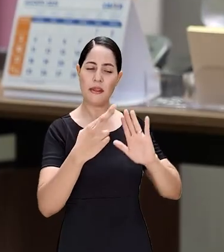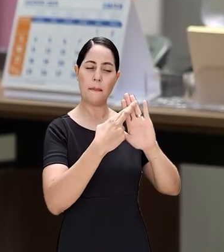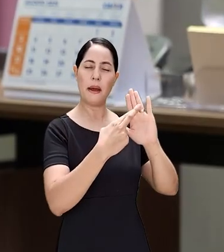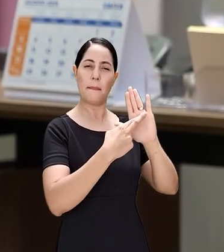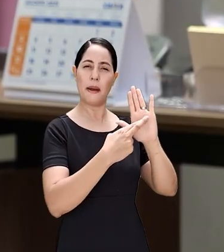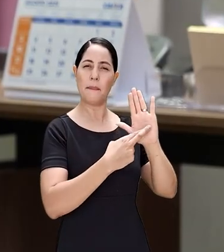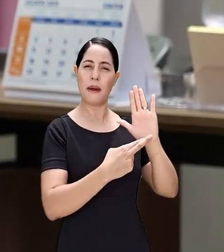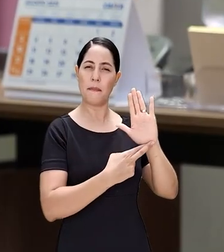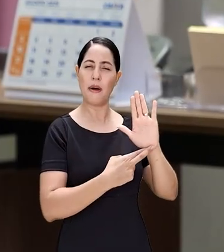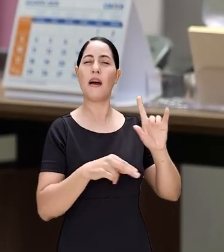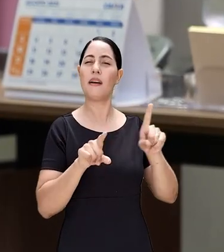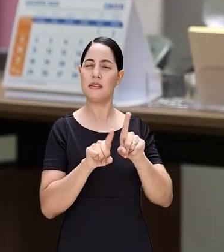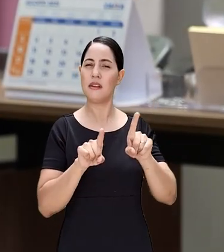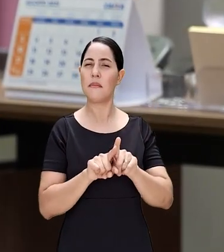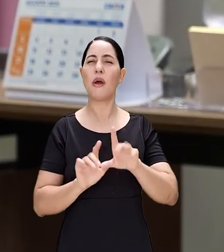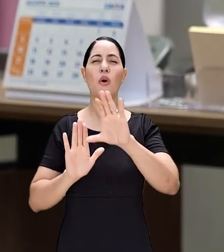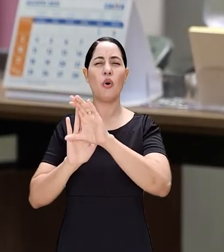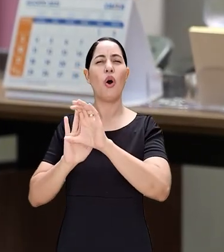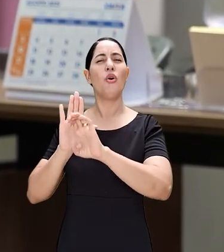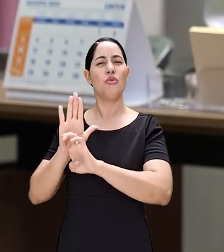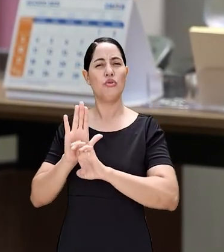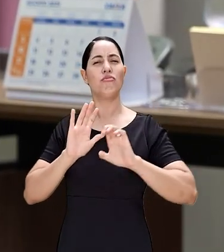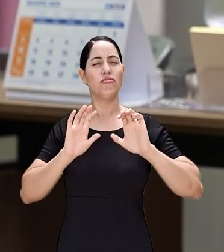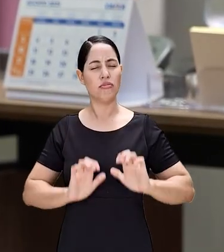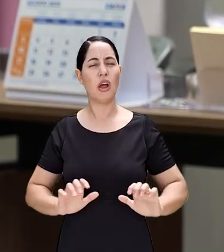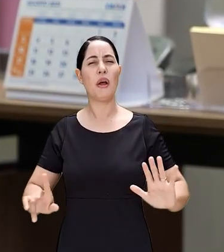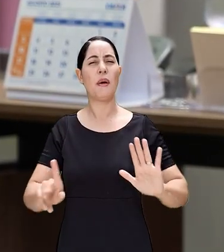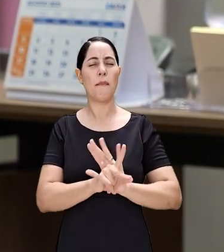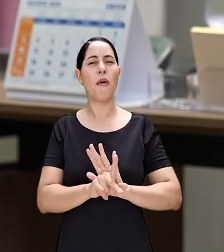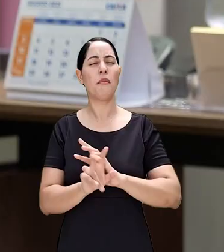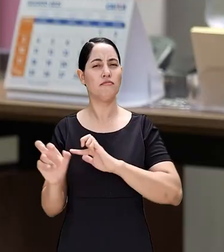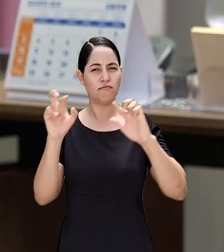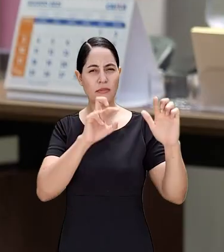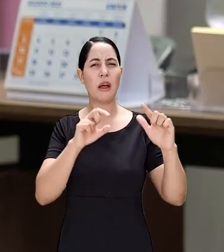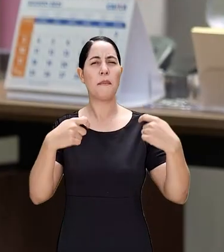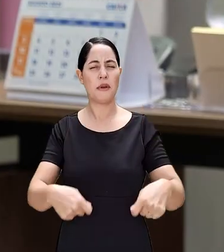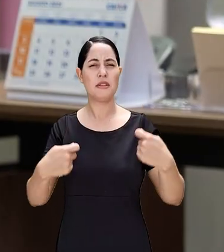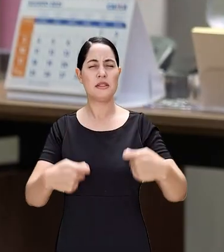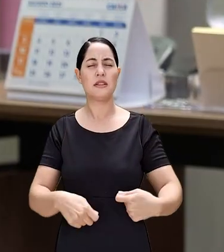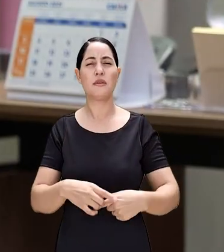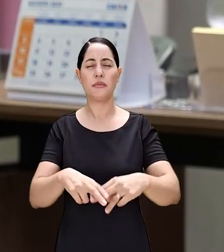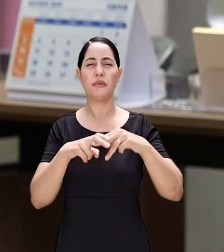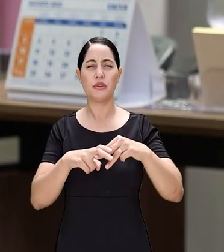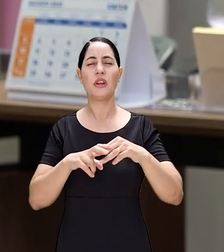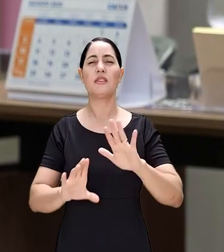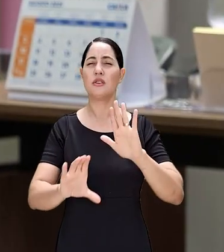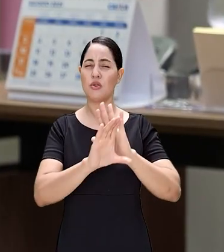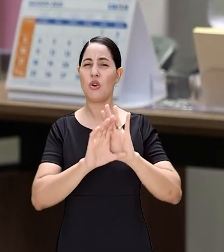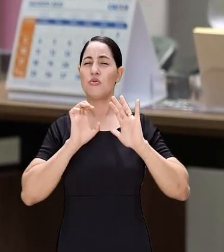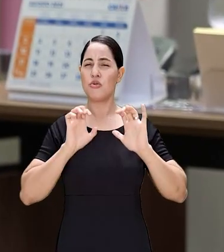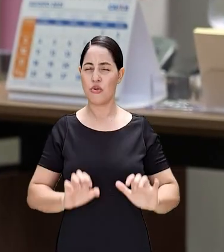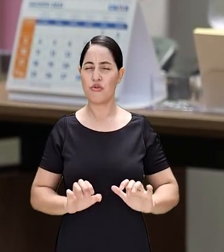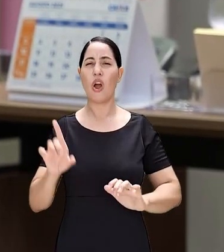um código de ética que precisa ser observado. Esse código de ética é que vai balizar no dia a dia a atuação